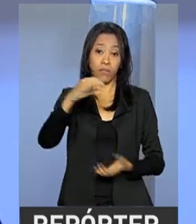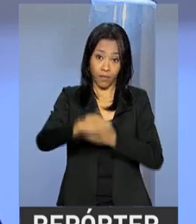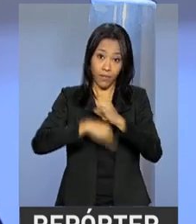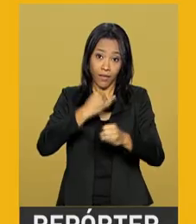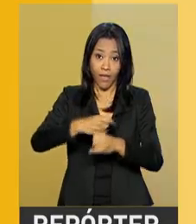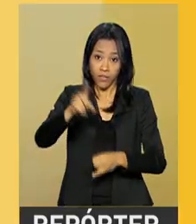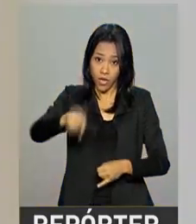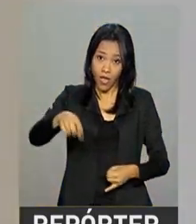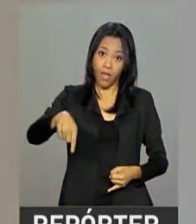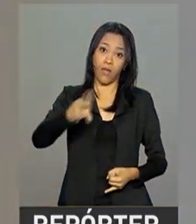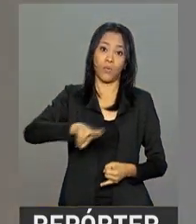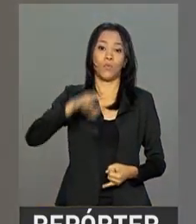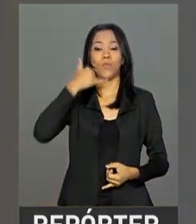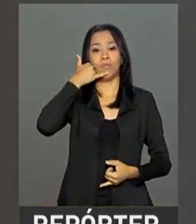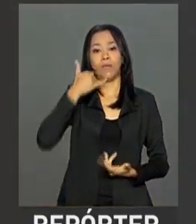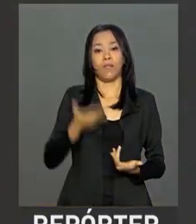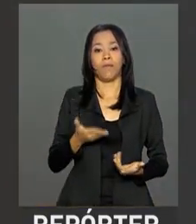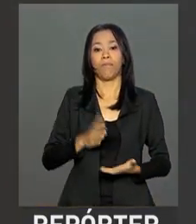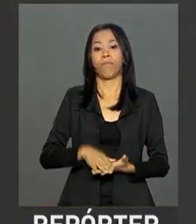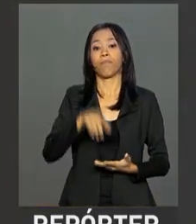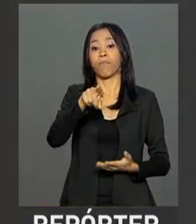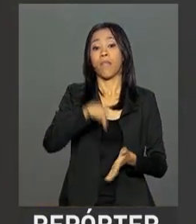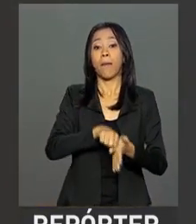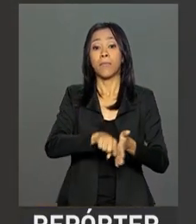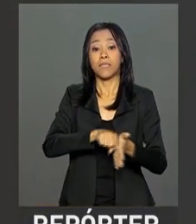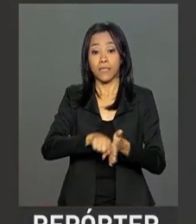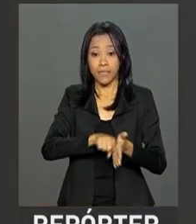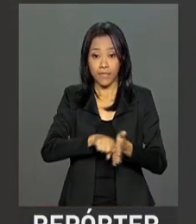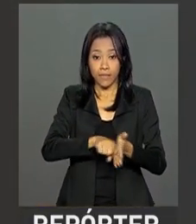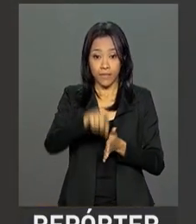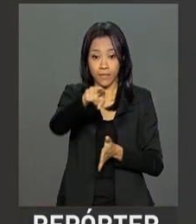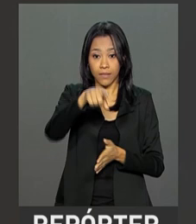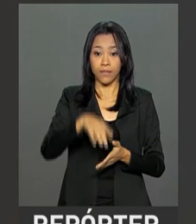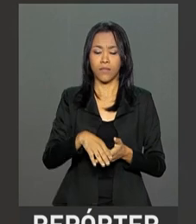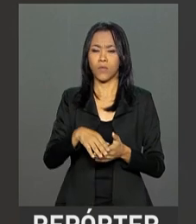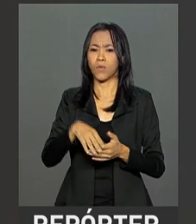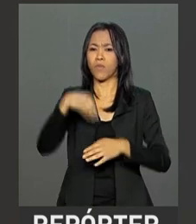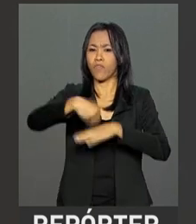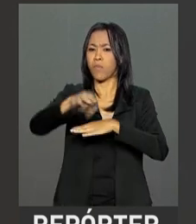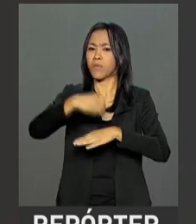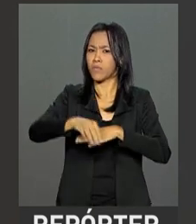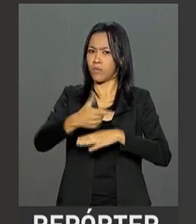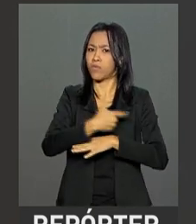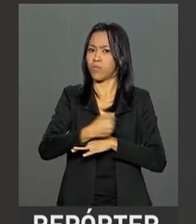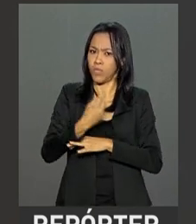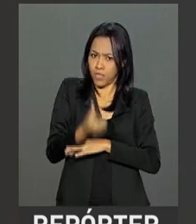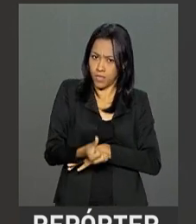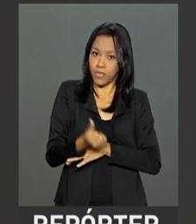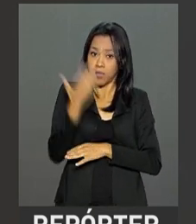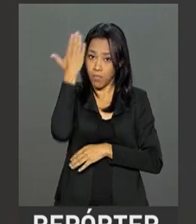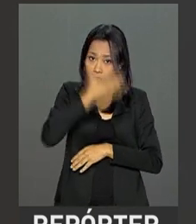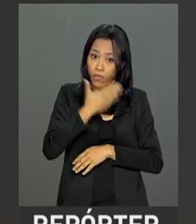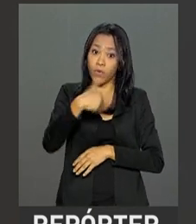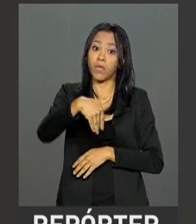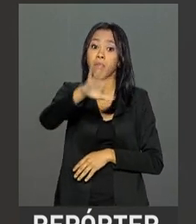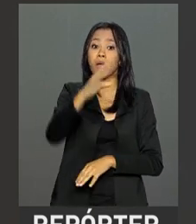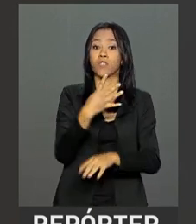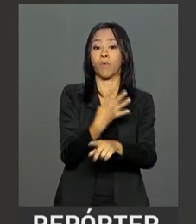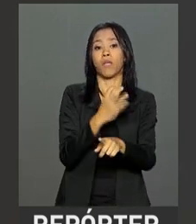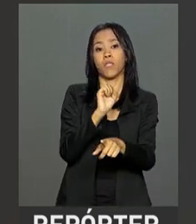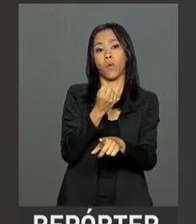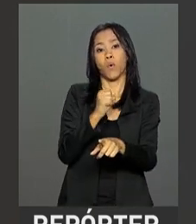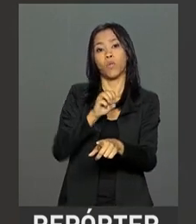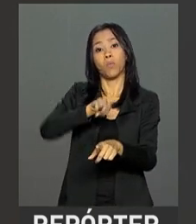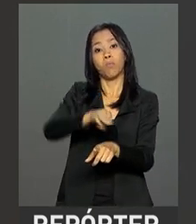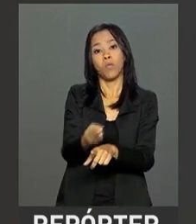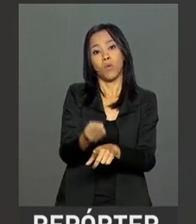celular a pesquisa sobre tecnologia da informação com dados de 2016 também mostrou que mais de 48 milhões